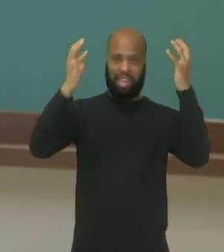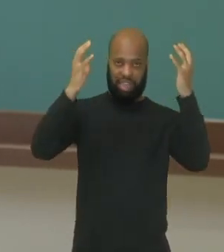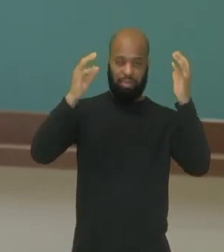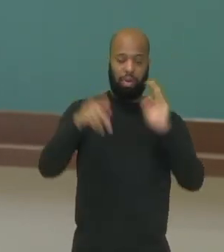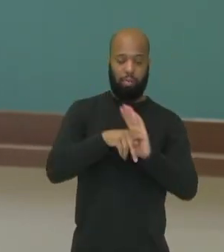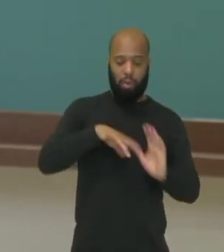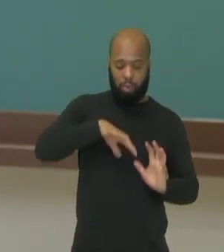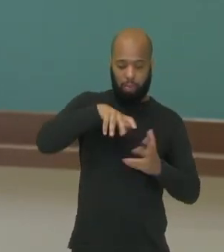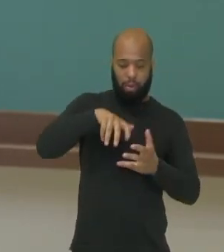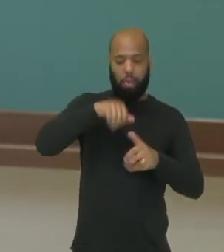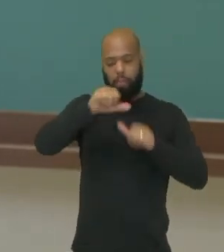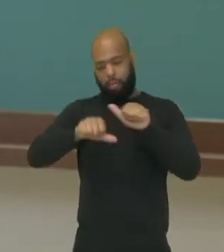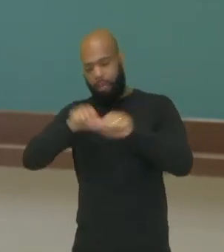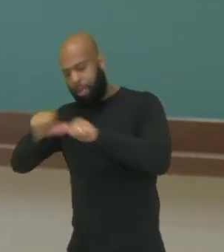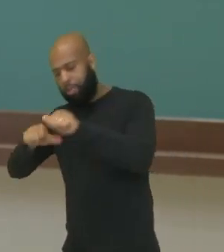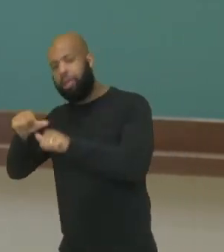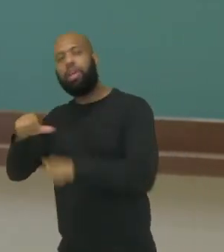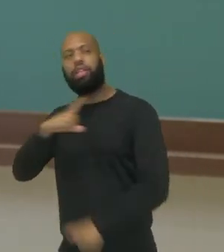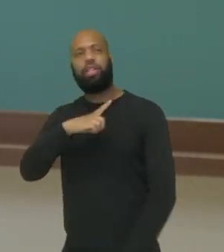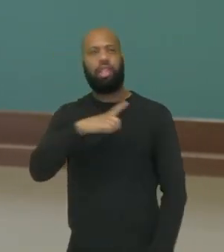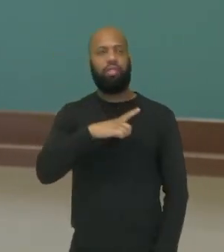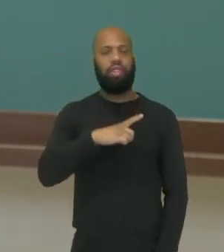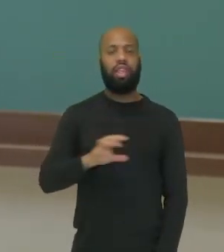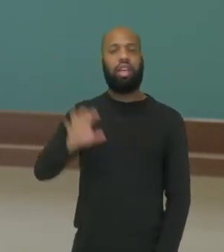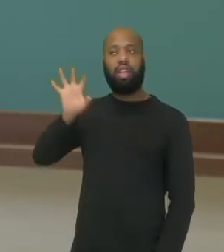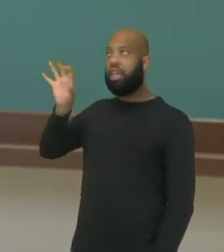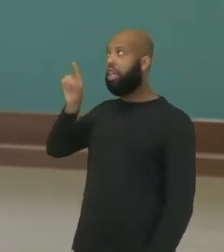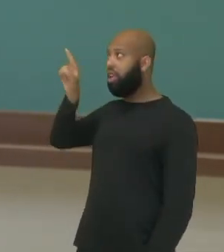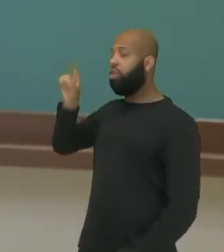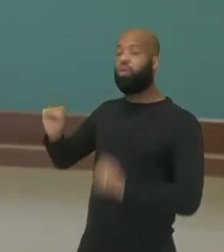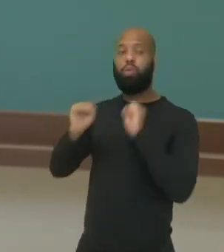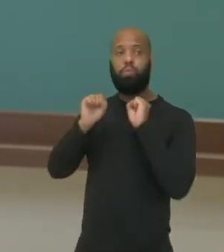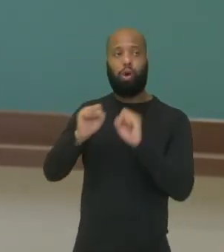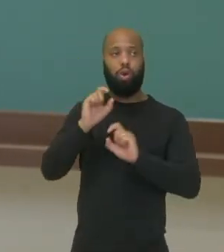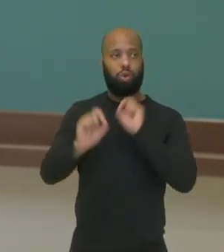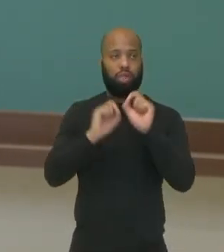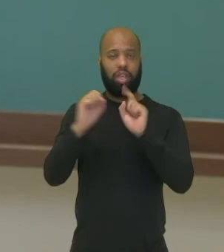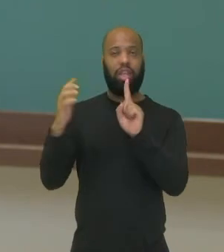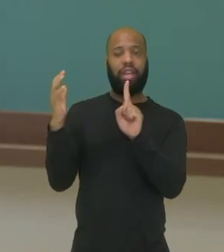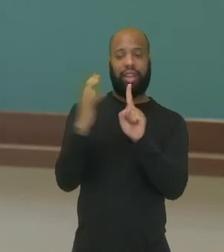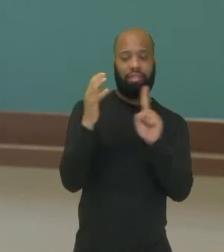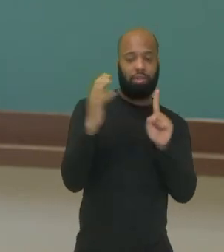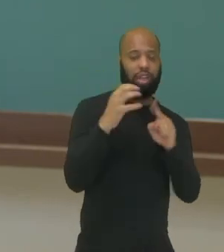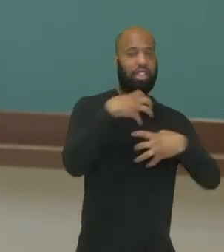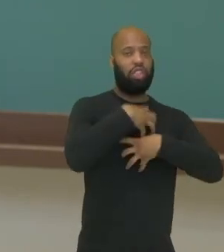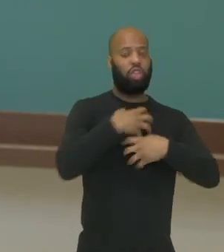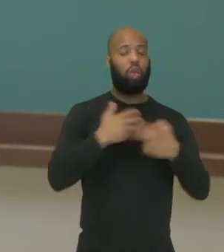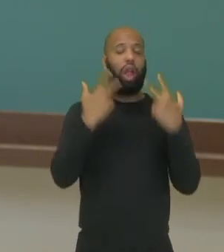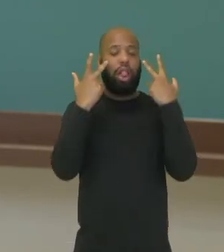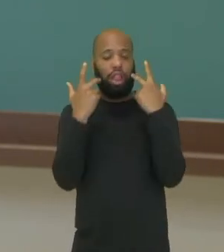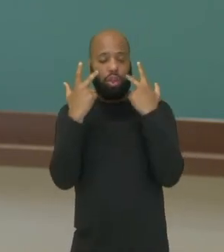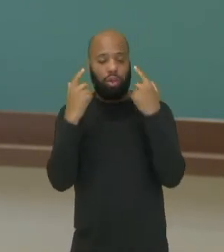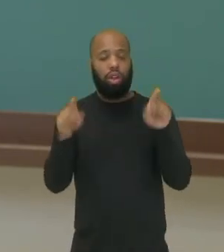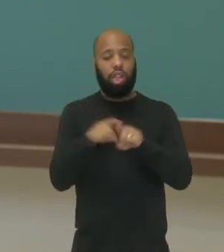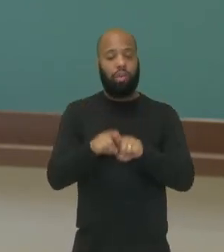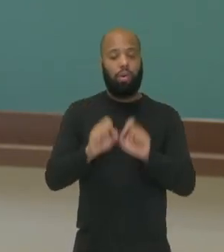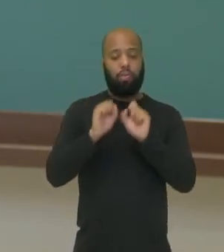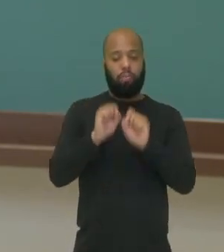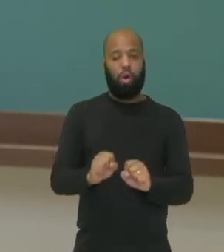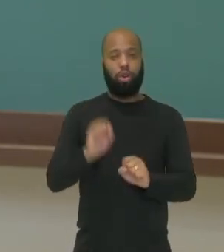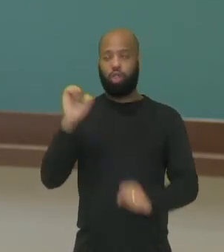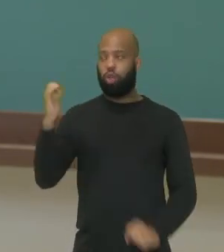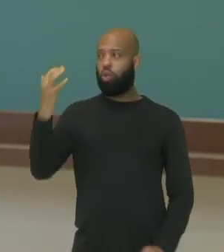global, exatamente, né? Isso pode ser de interferência natural ou também